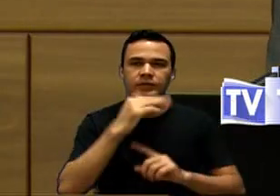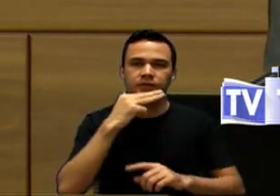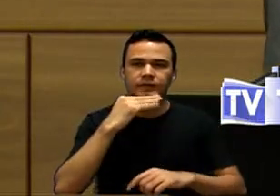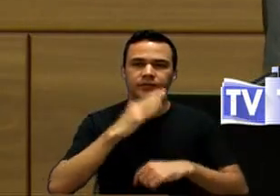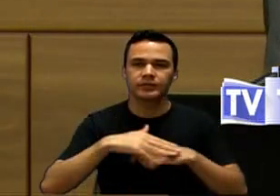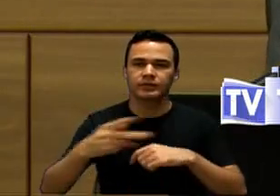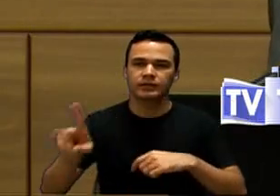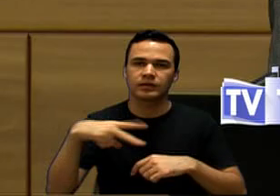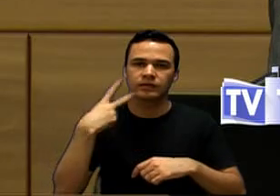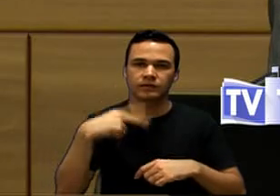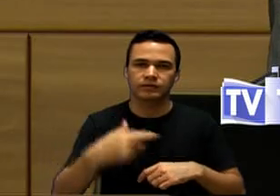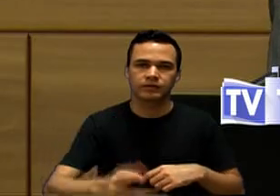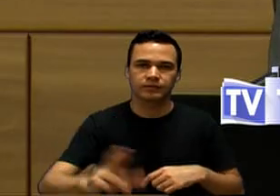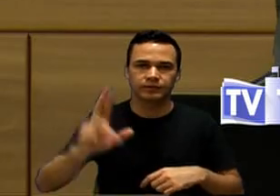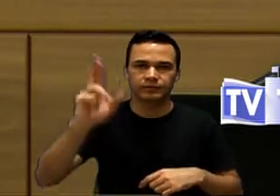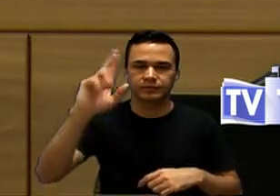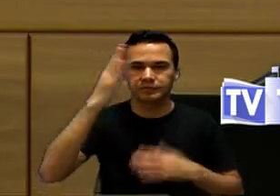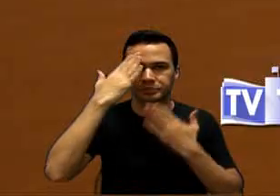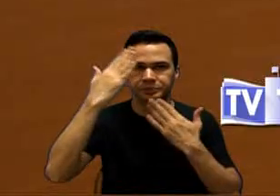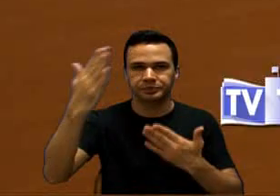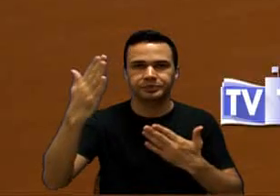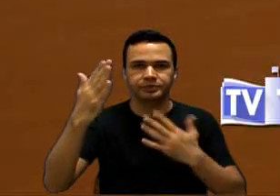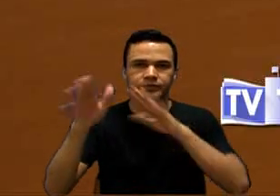vereador Rodrigo Manga. Obrigado, vereador Donizete.